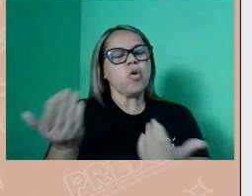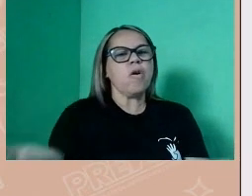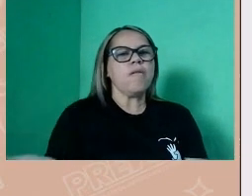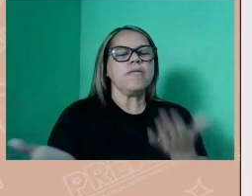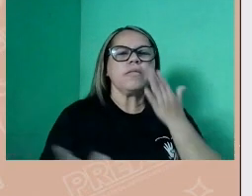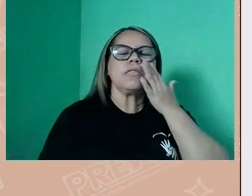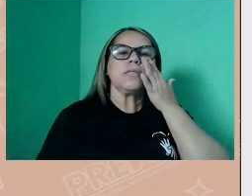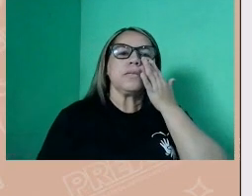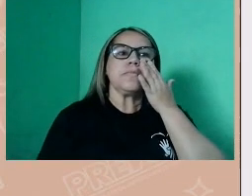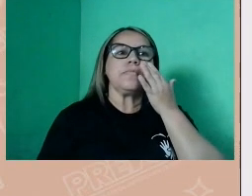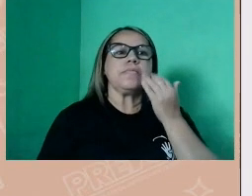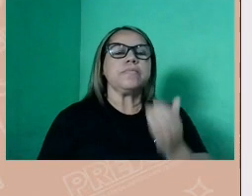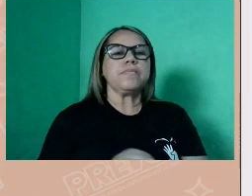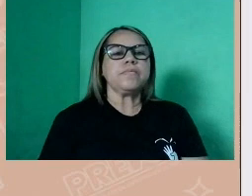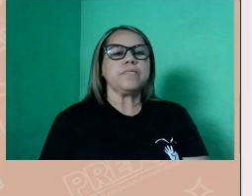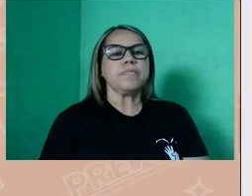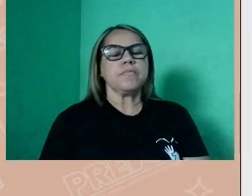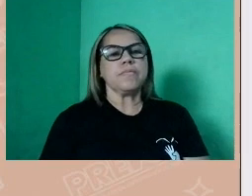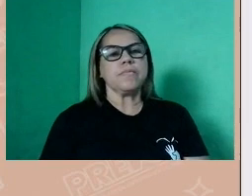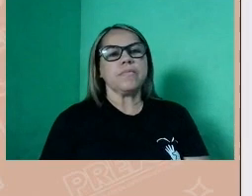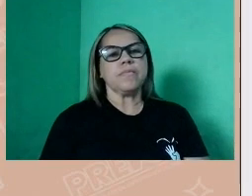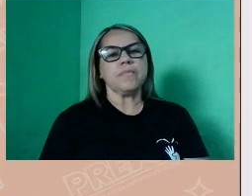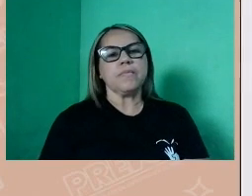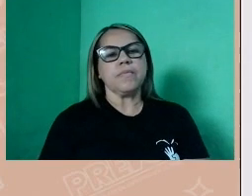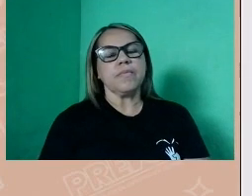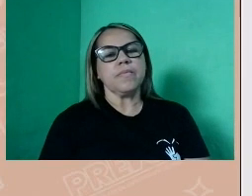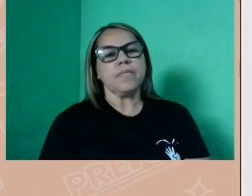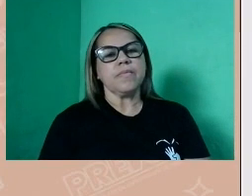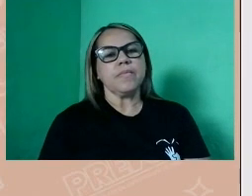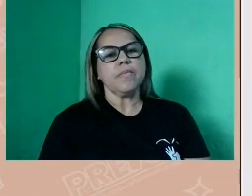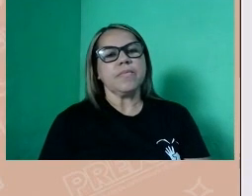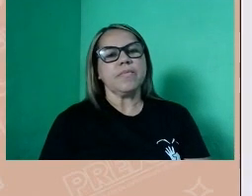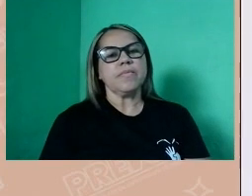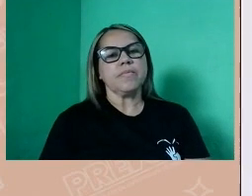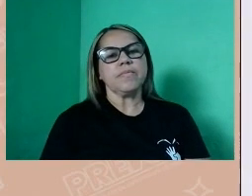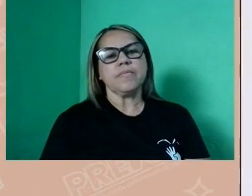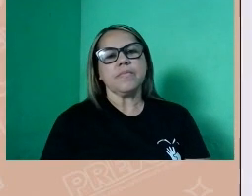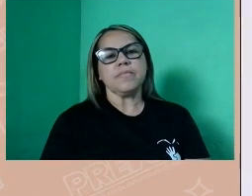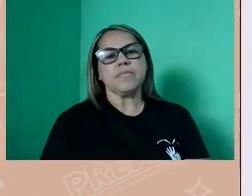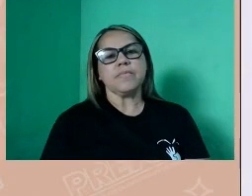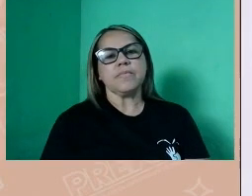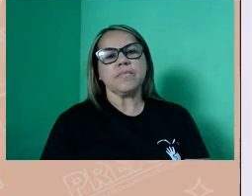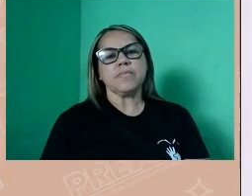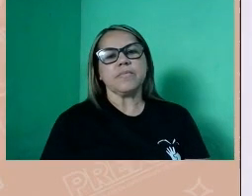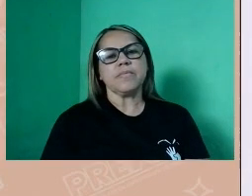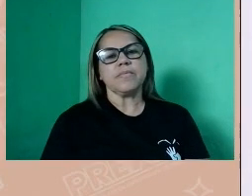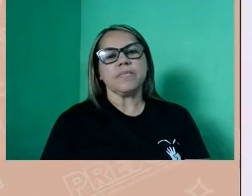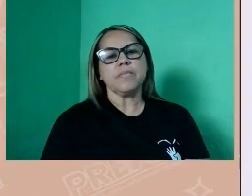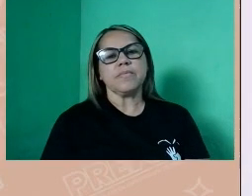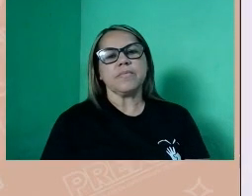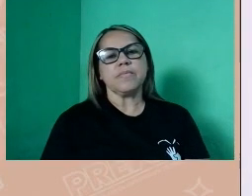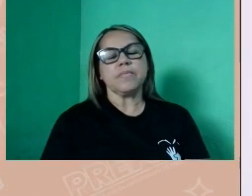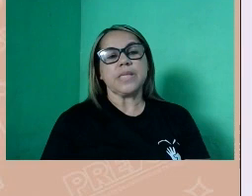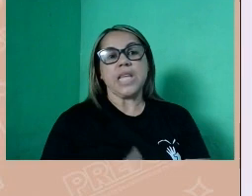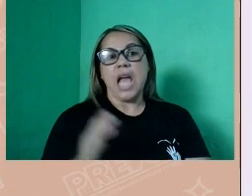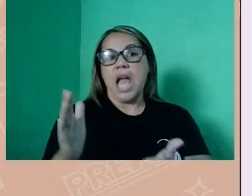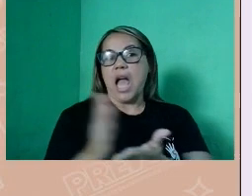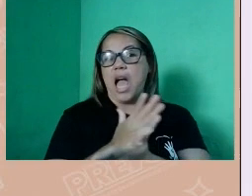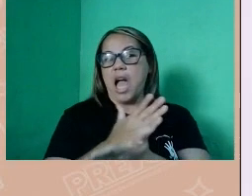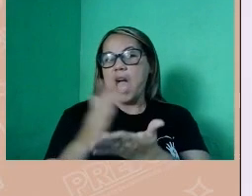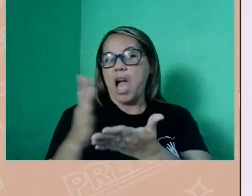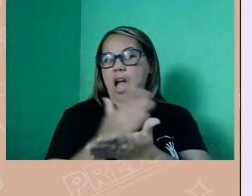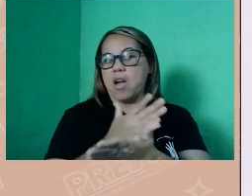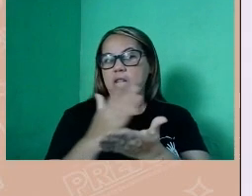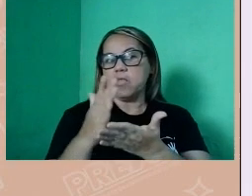bus first said the activity was also e alguns surfistas de ônibus disseram que a atividade